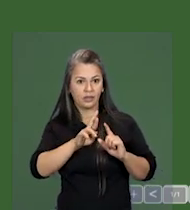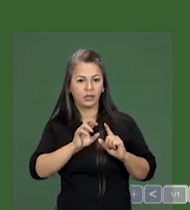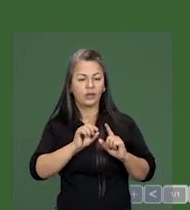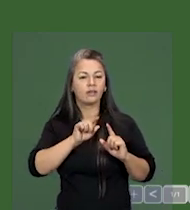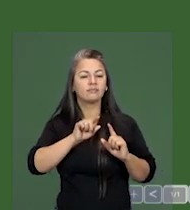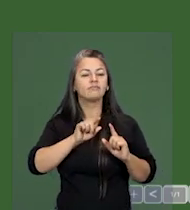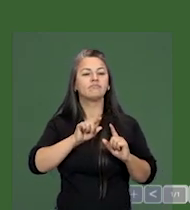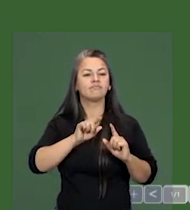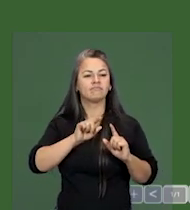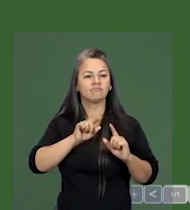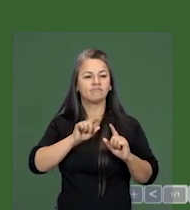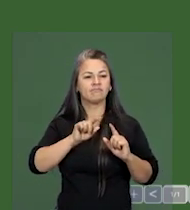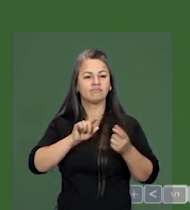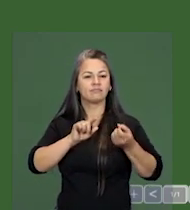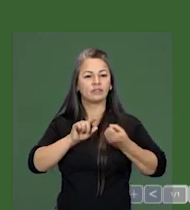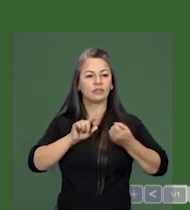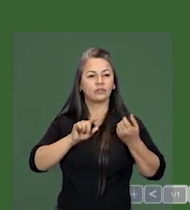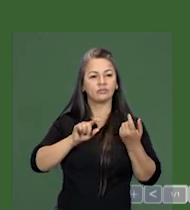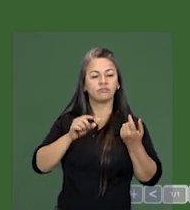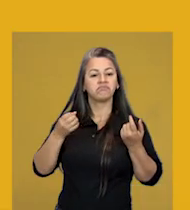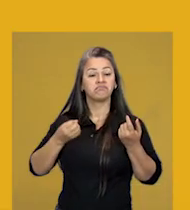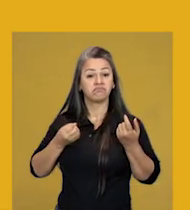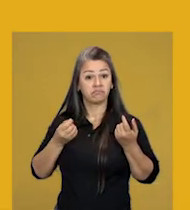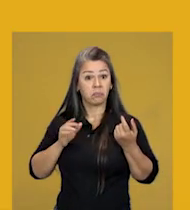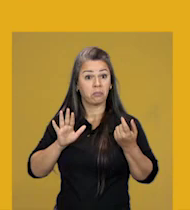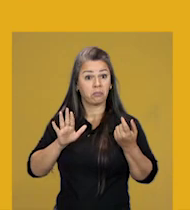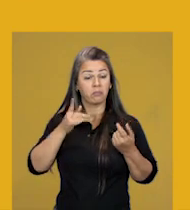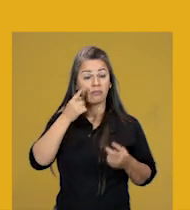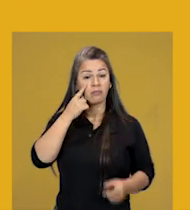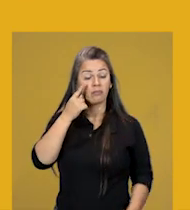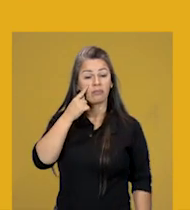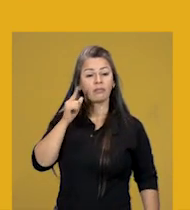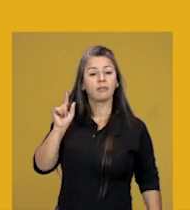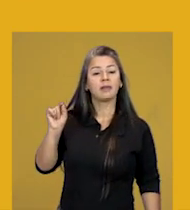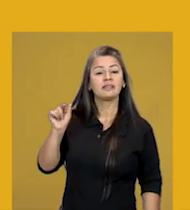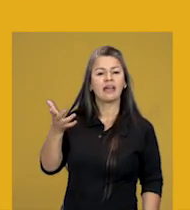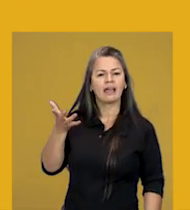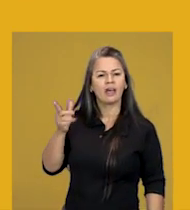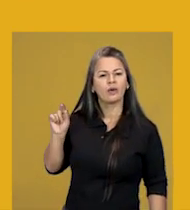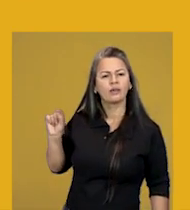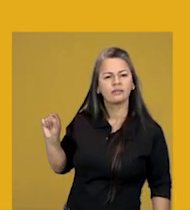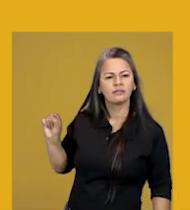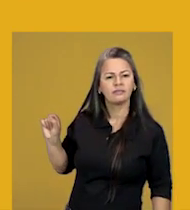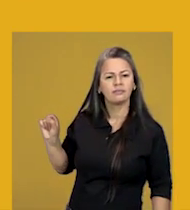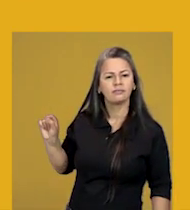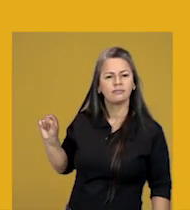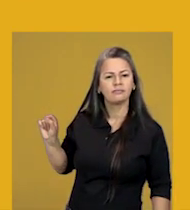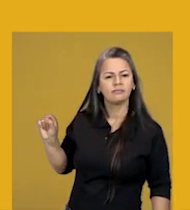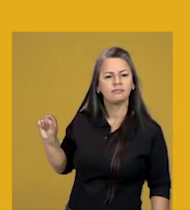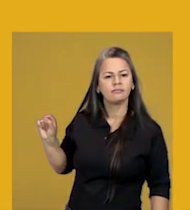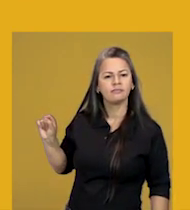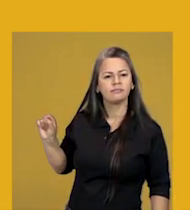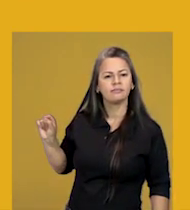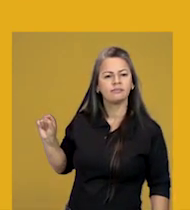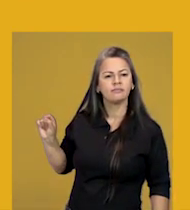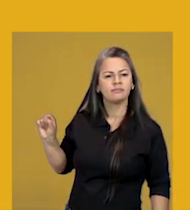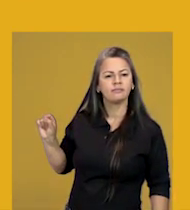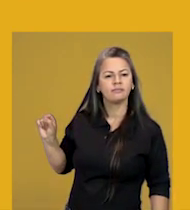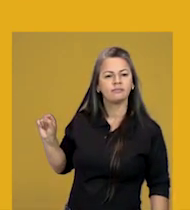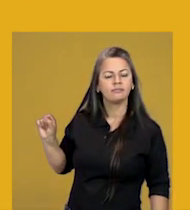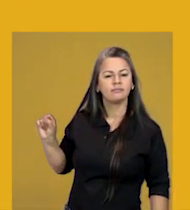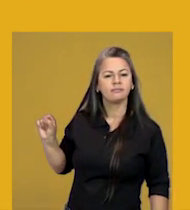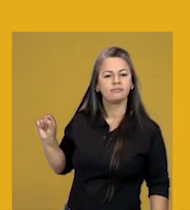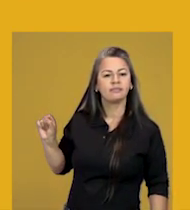maior 34,4. Tá, e vamos voltar lá. O que nós não queremos? O que nós queremos? Nós queremos a relação entre